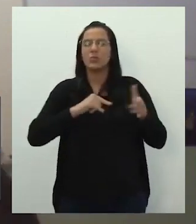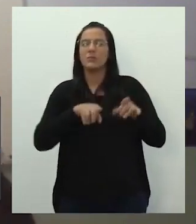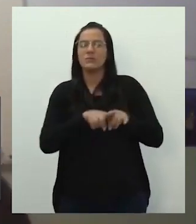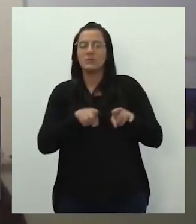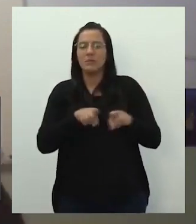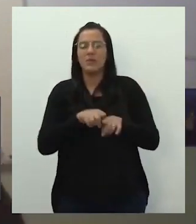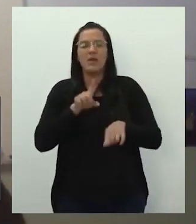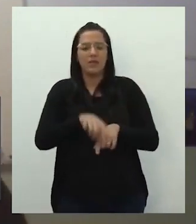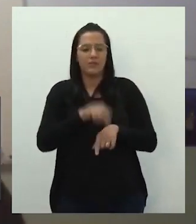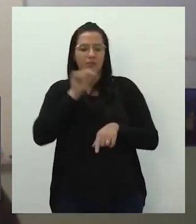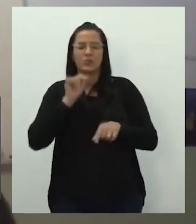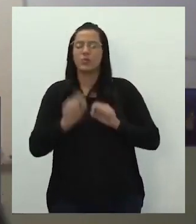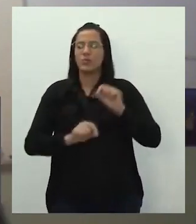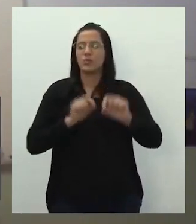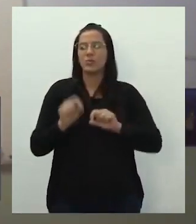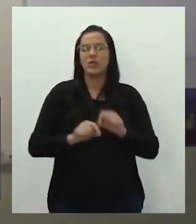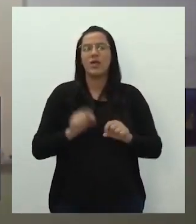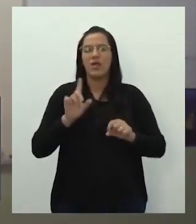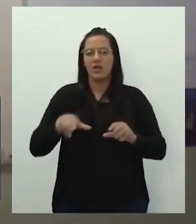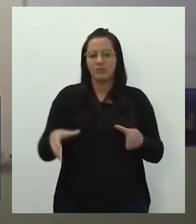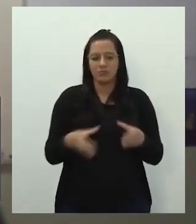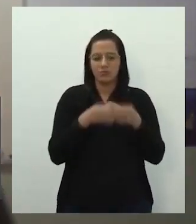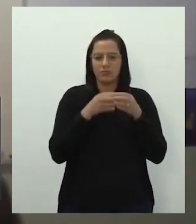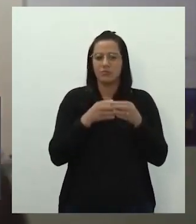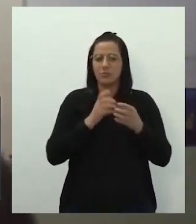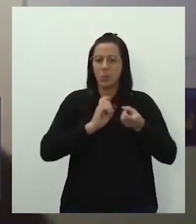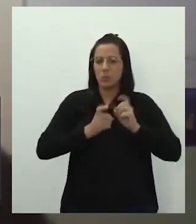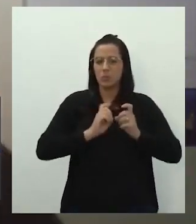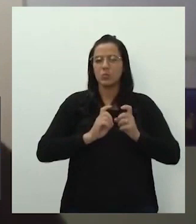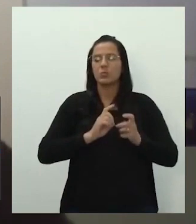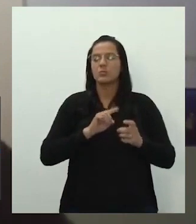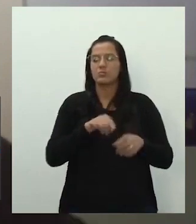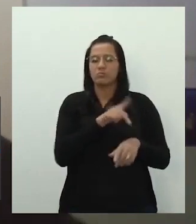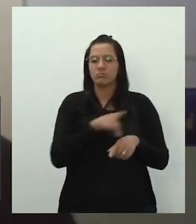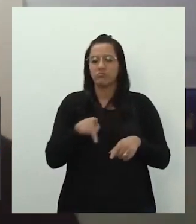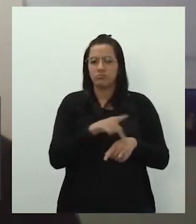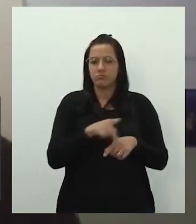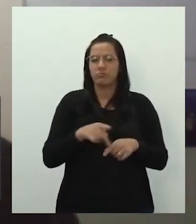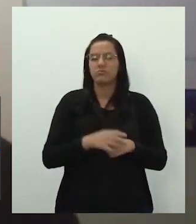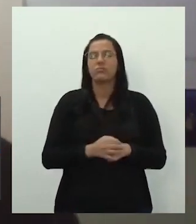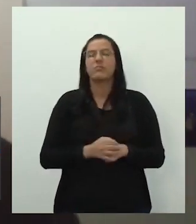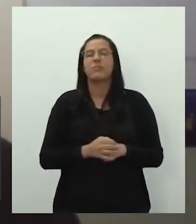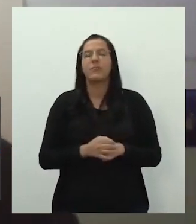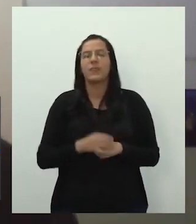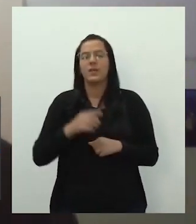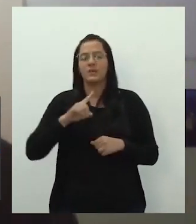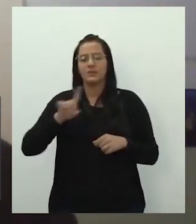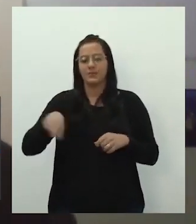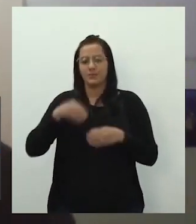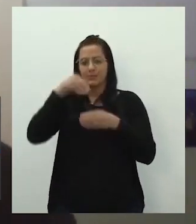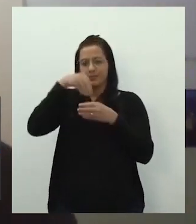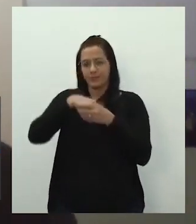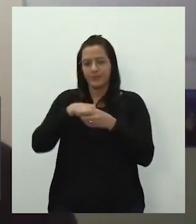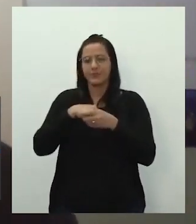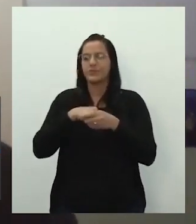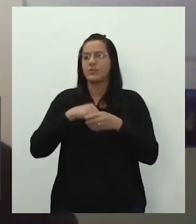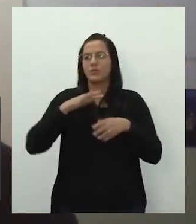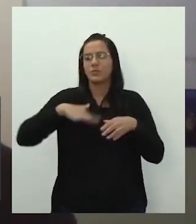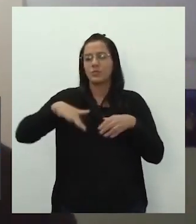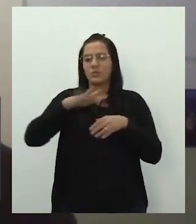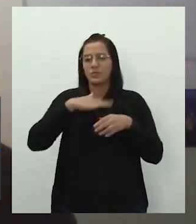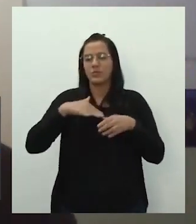foram escolhidas pela equipe curricular. Aí nós, do Centro de Mídia, participamos